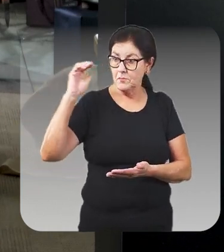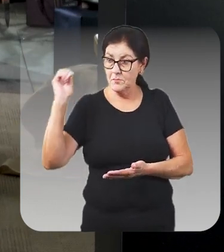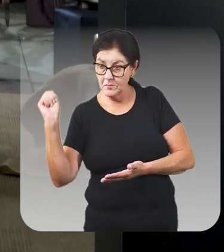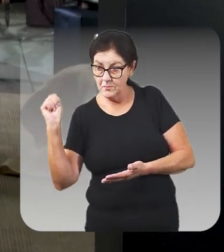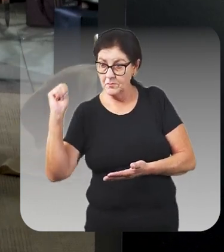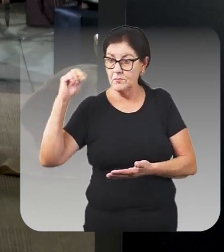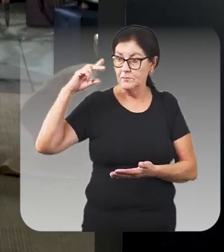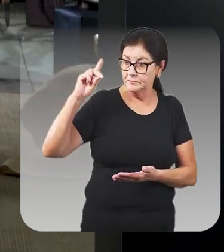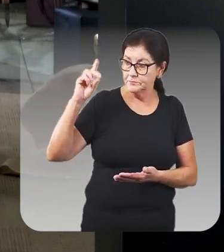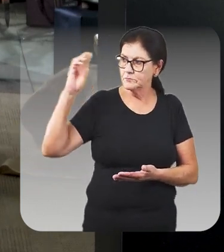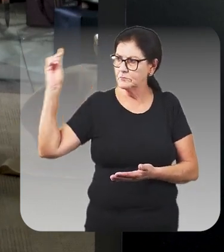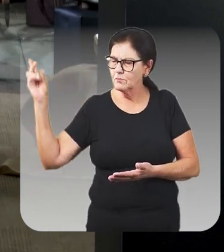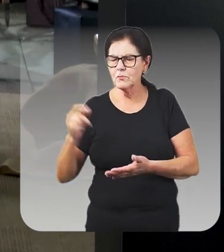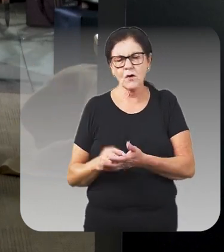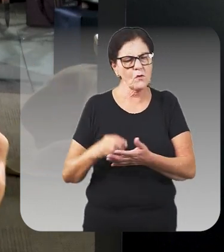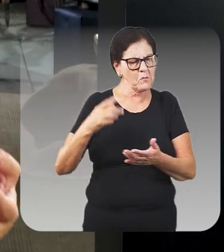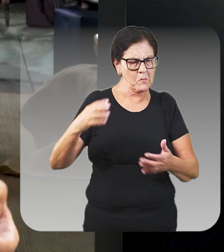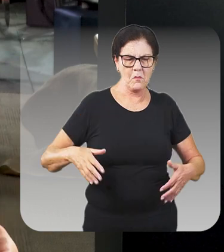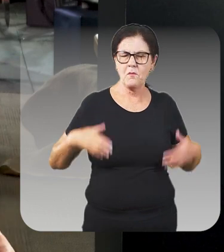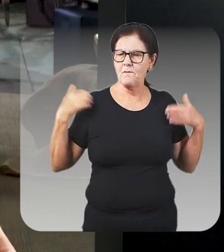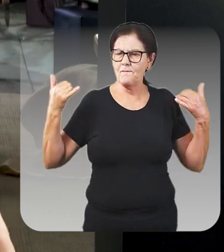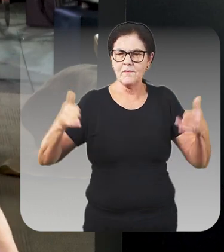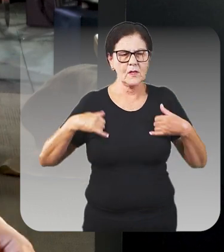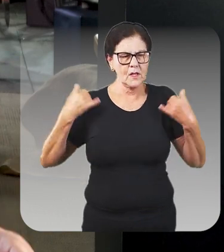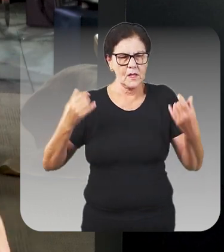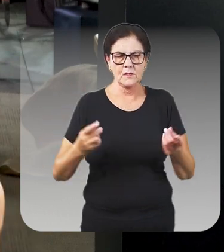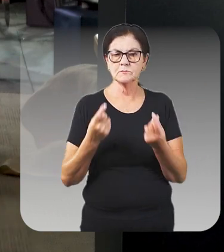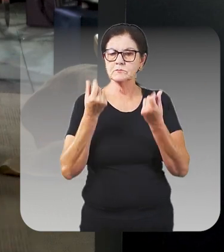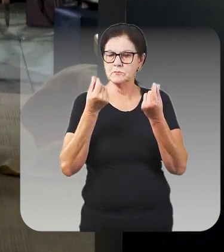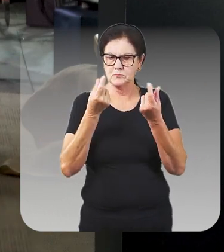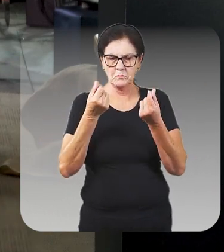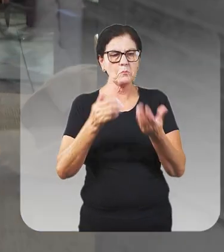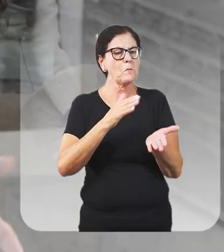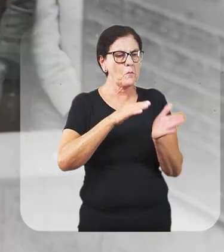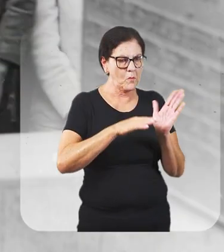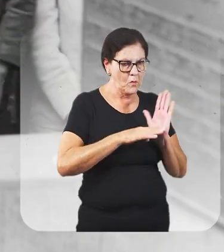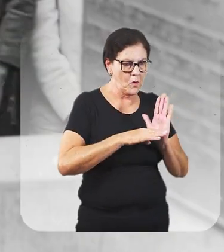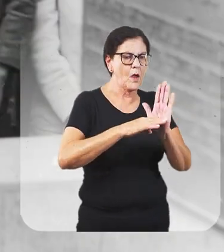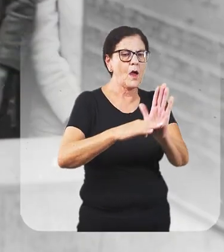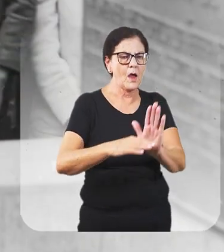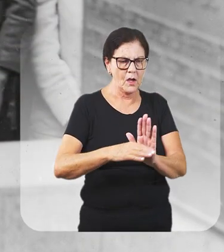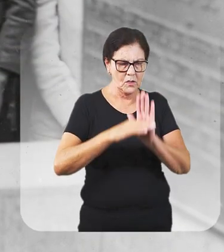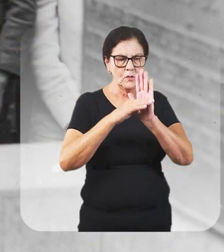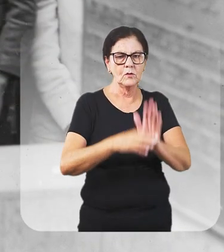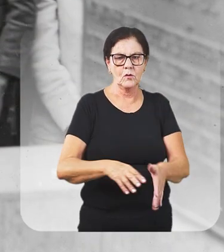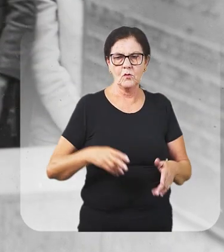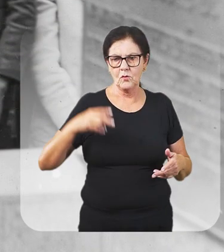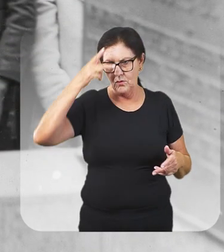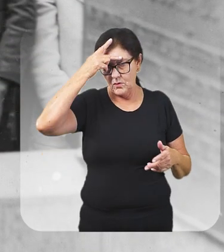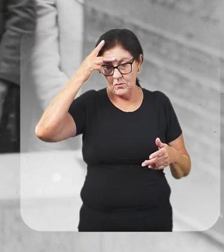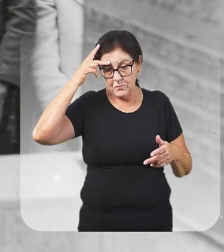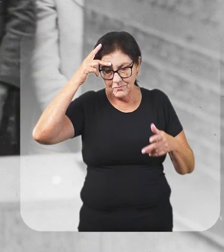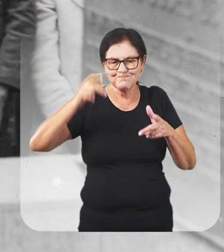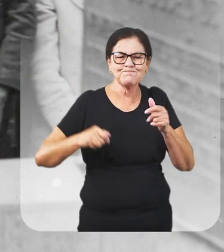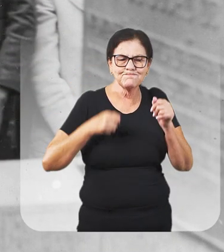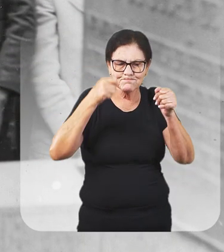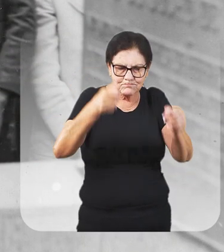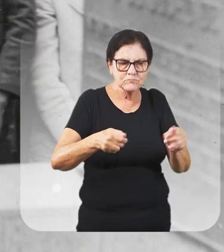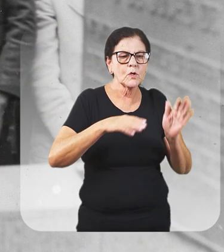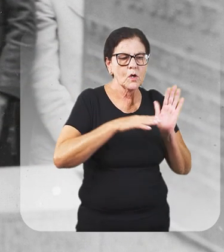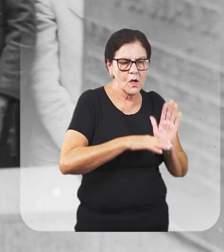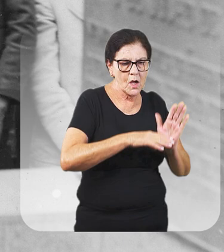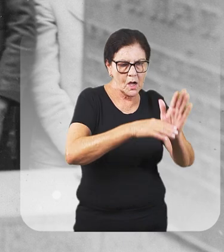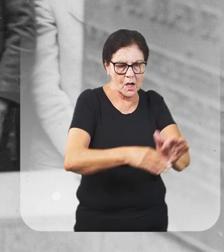fizeram quermesses, os fazendeiros ajudaram com dinheiro, a população, cada um como